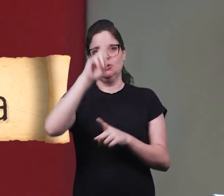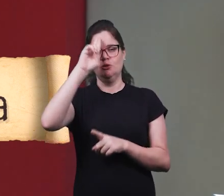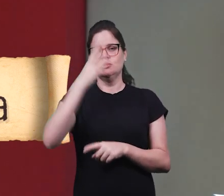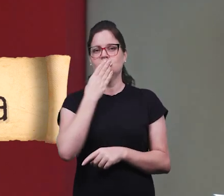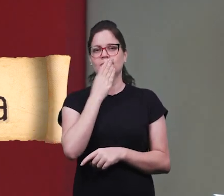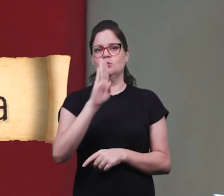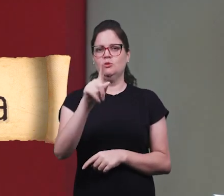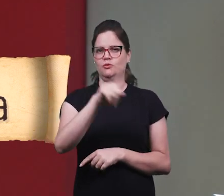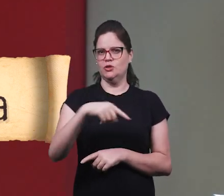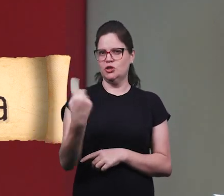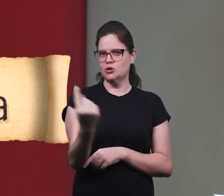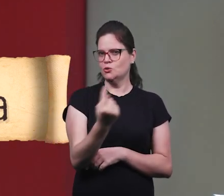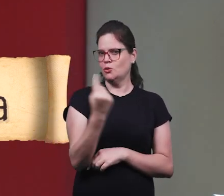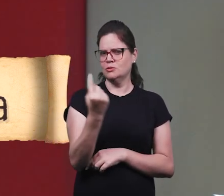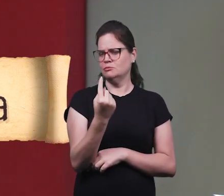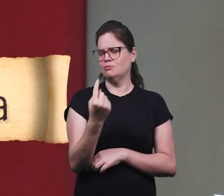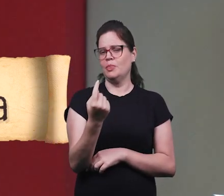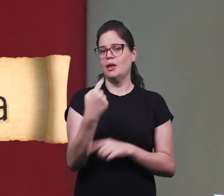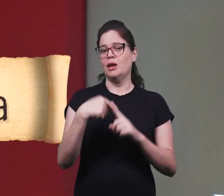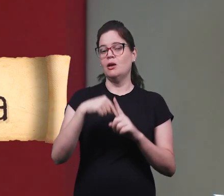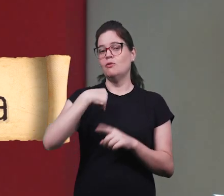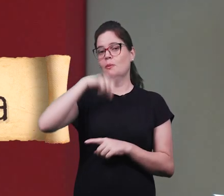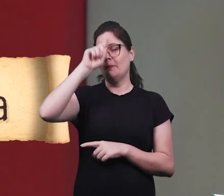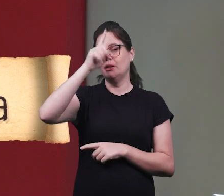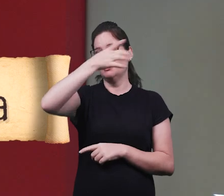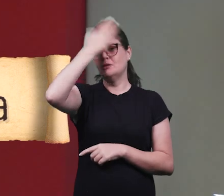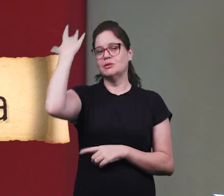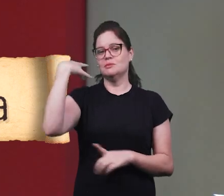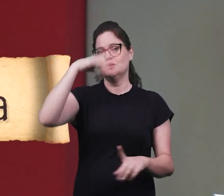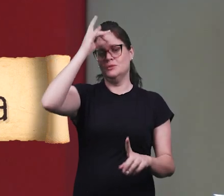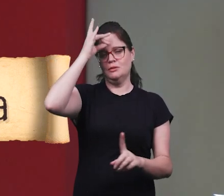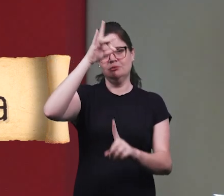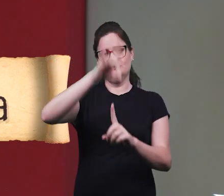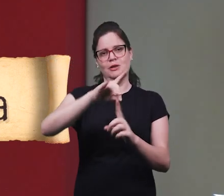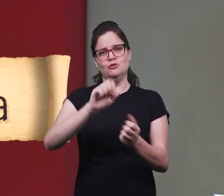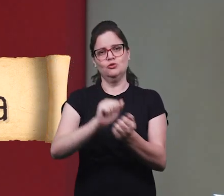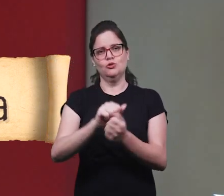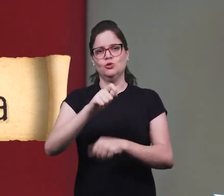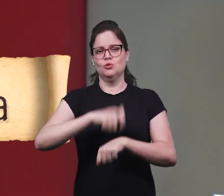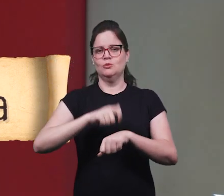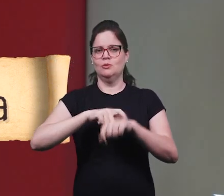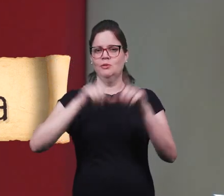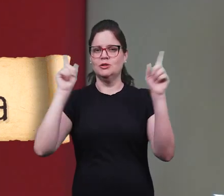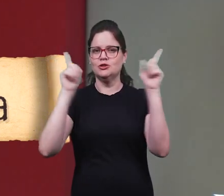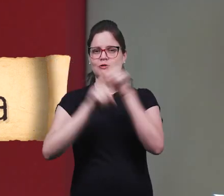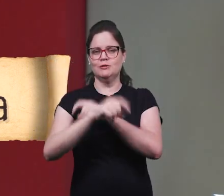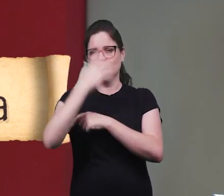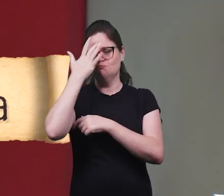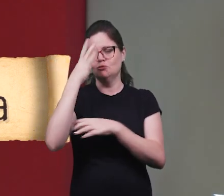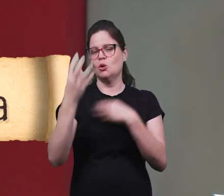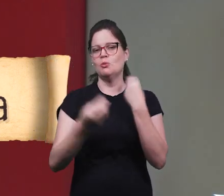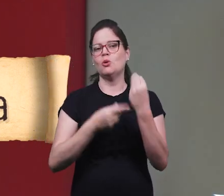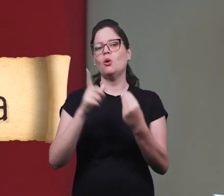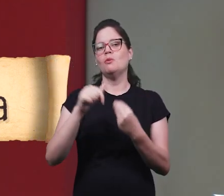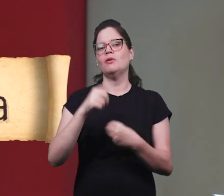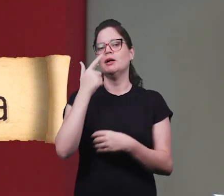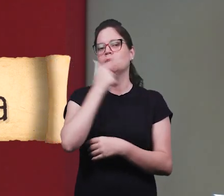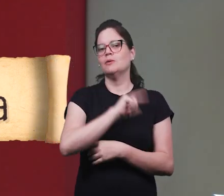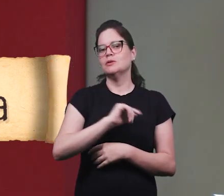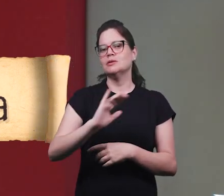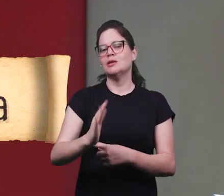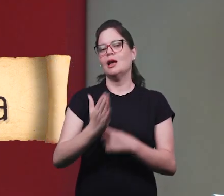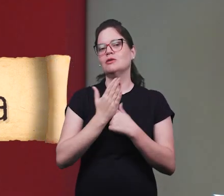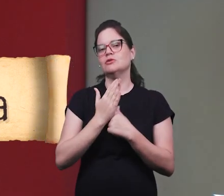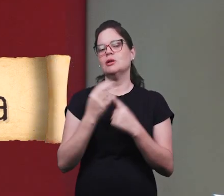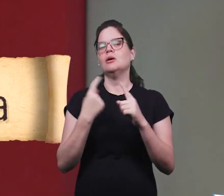horas difíceis, lembrou o seguinte, que você não sabe de onde vai vir o escape, mas assim como veio o escape para o povo de Israel que estava